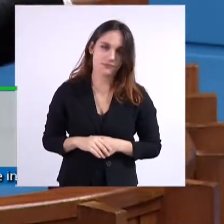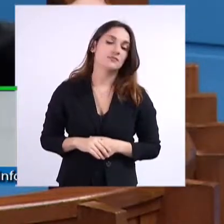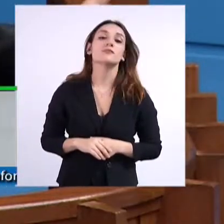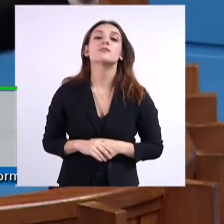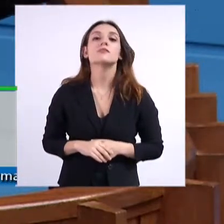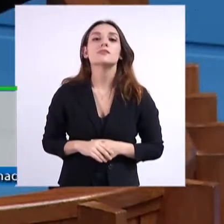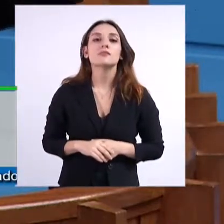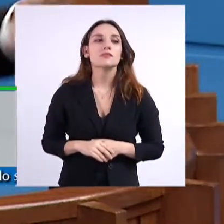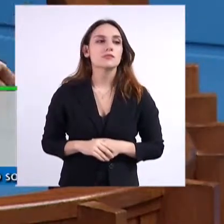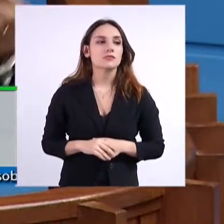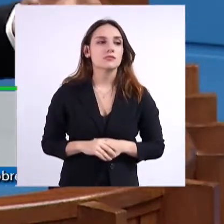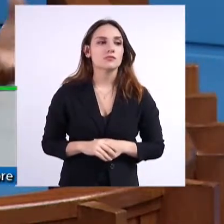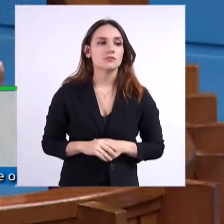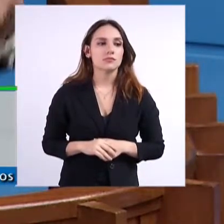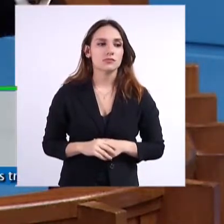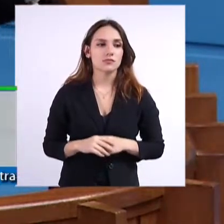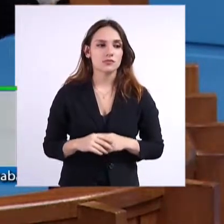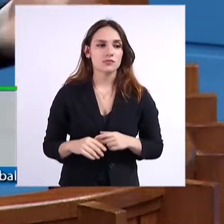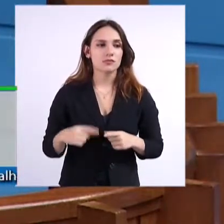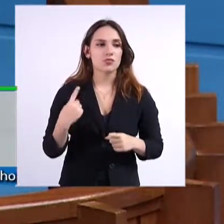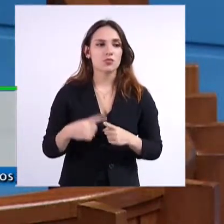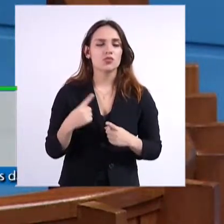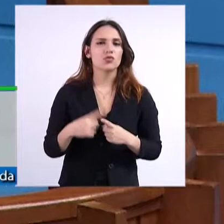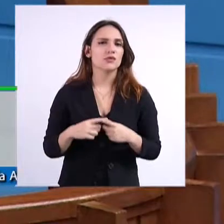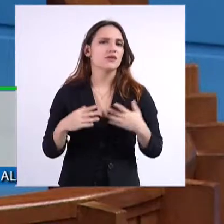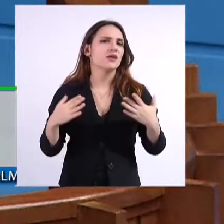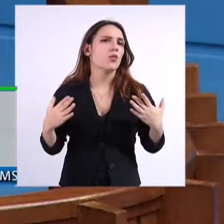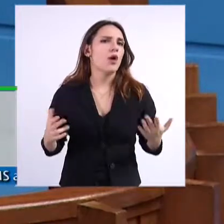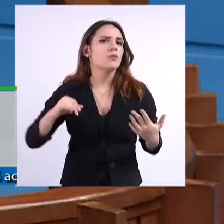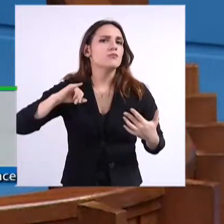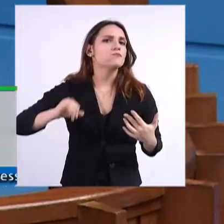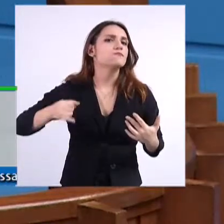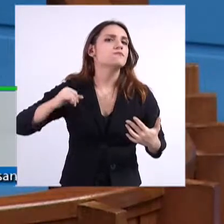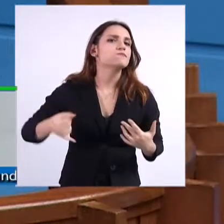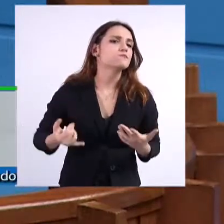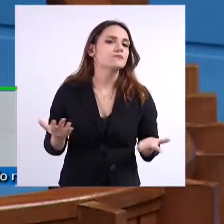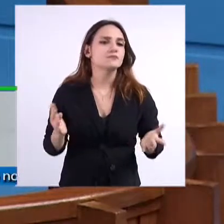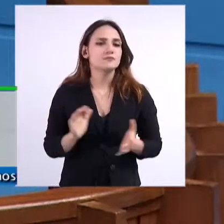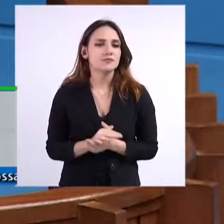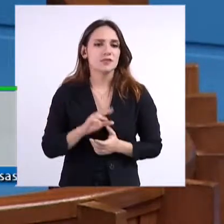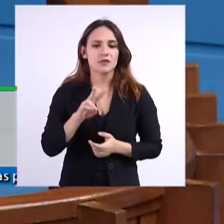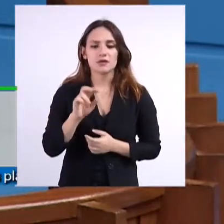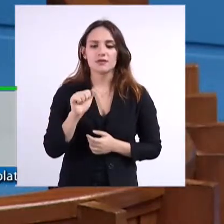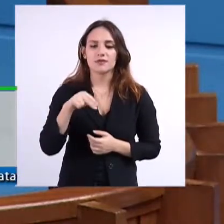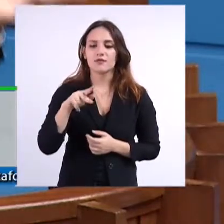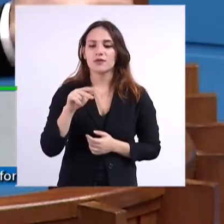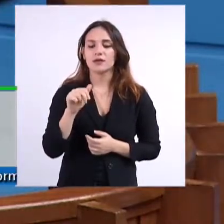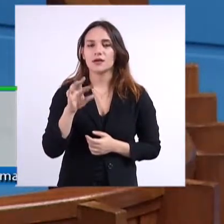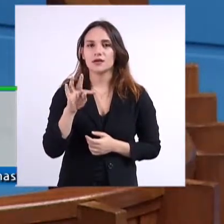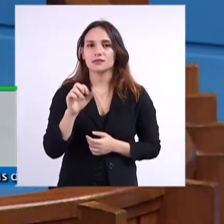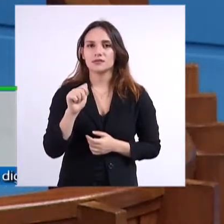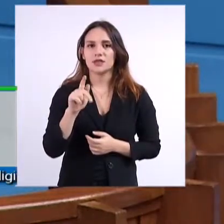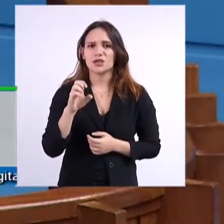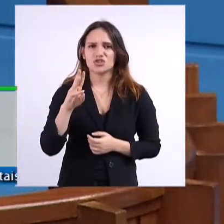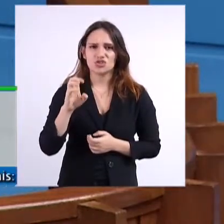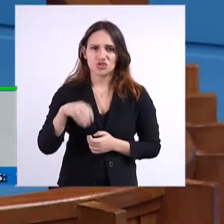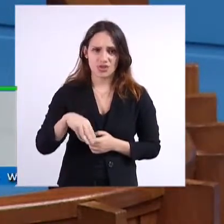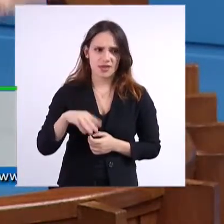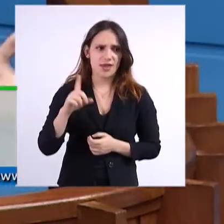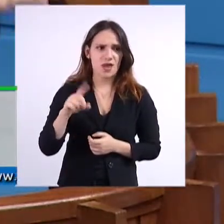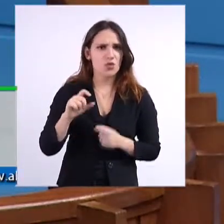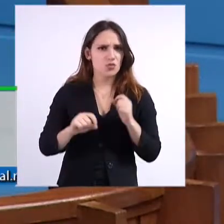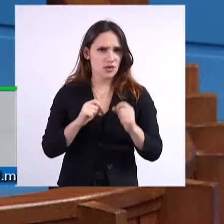Se mais de 10 bi diminui para 1, quem que vai levar essa vantagem? Eu quero saber. Será que é os generais,